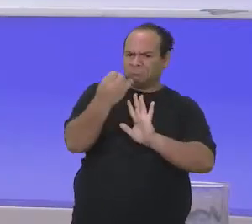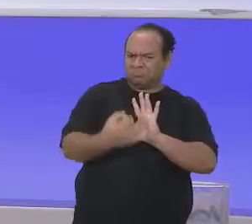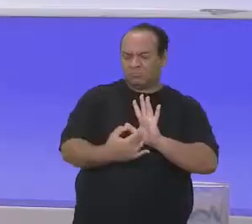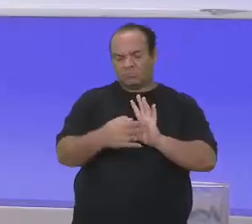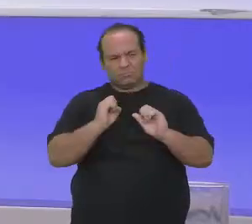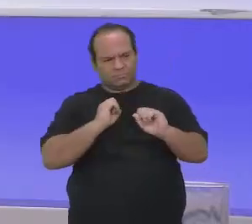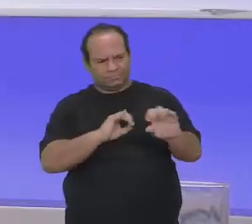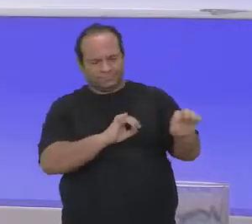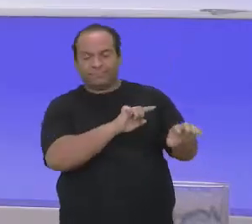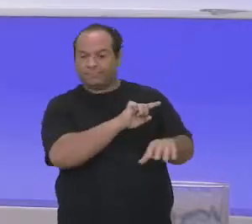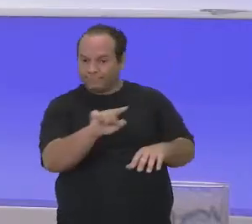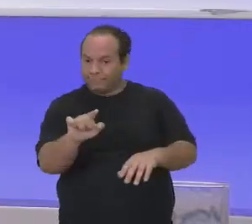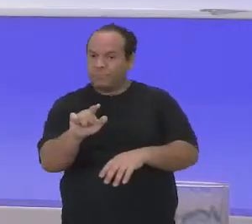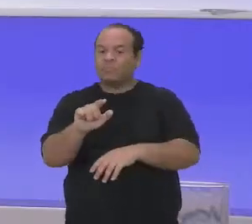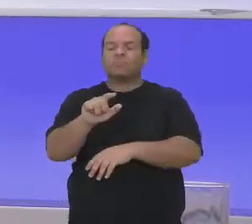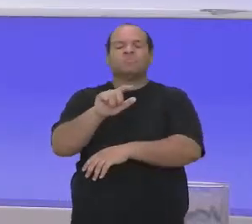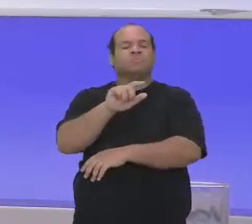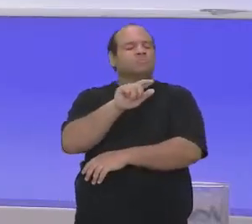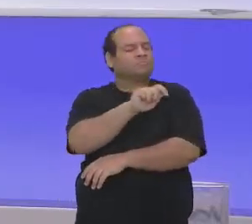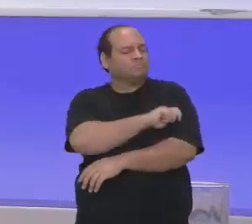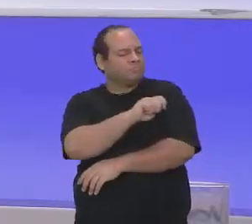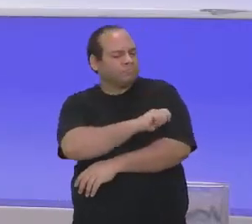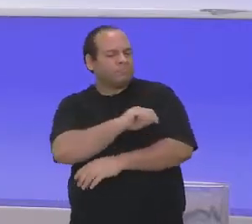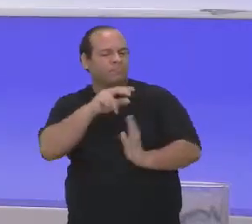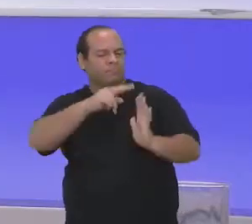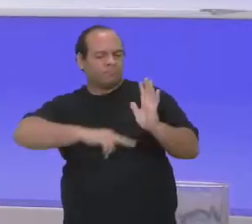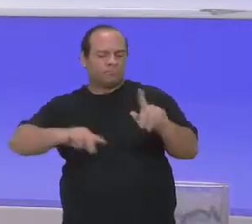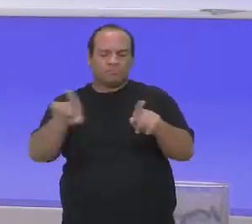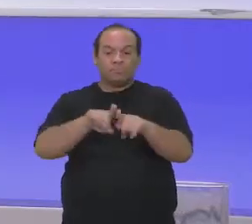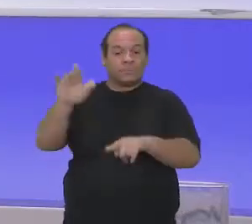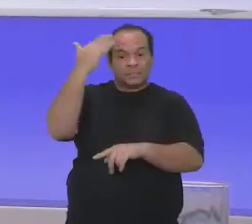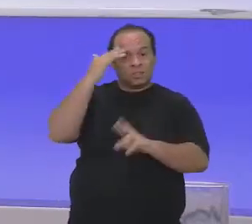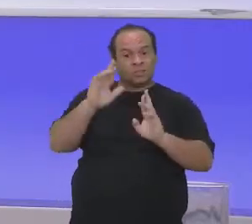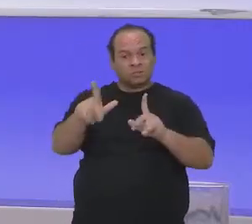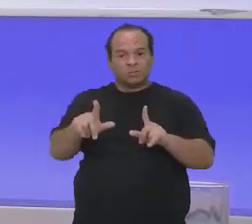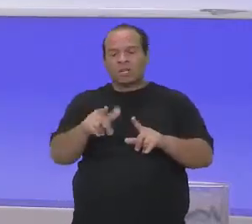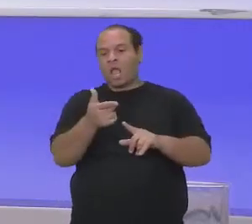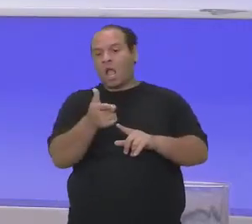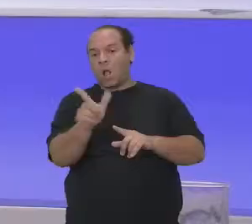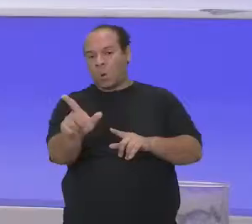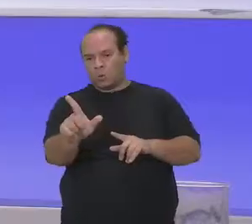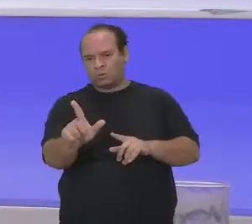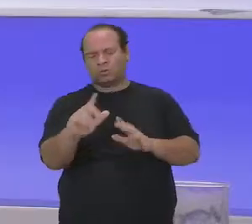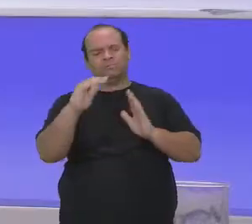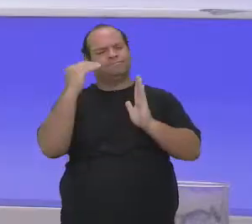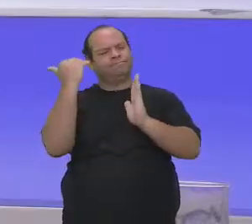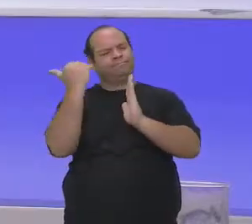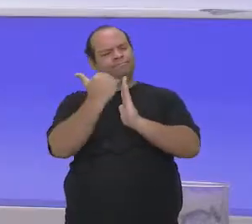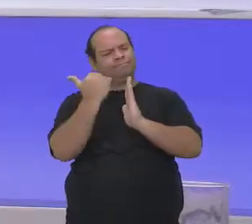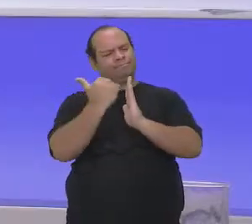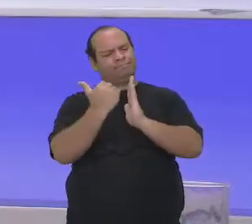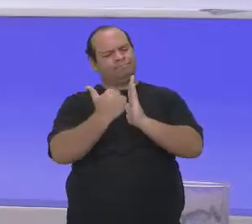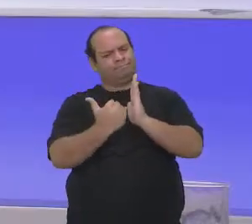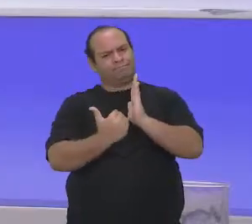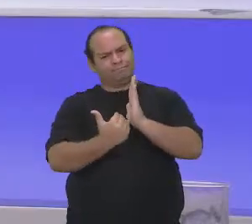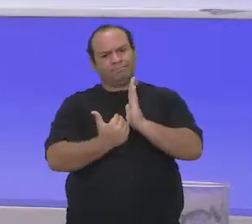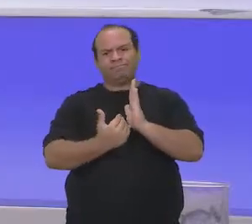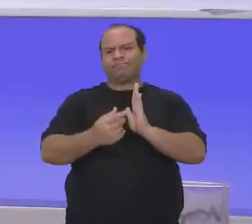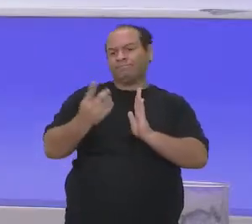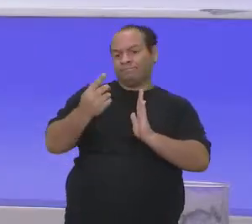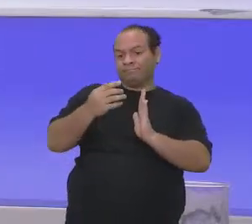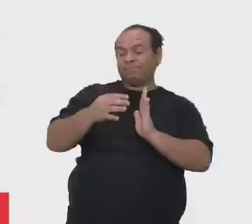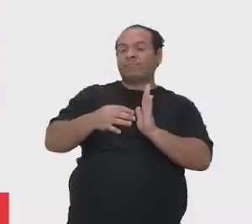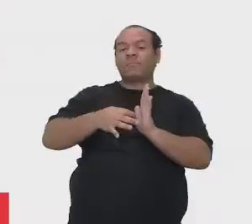ensinar os alunos a ler e a entender a diferença. A outra etiqueta, que é onde a gente tem ali a assinatura